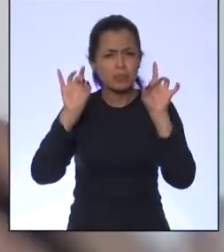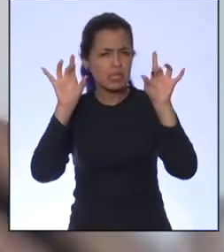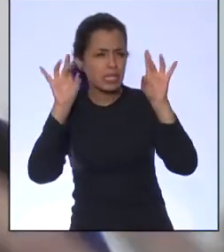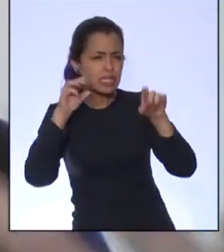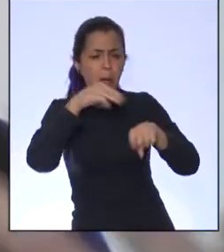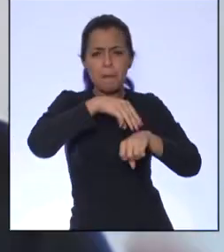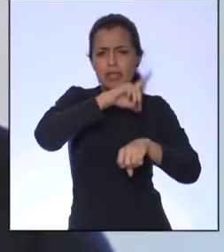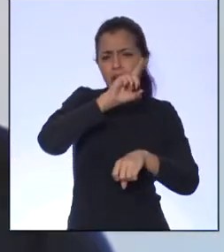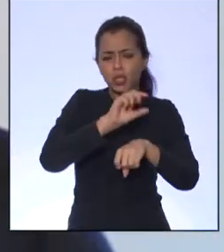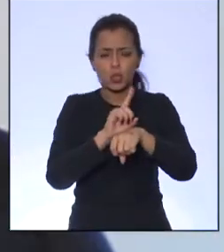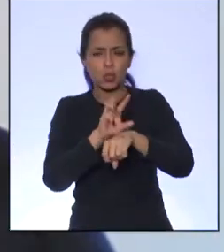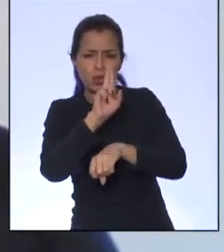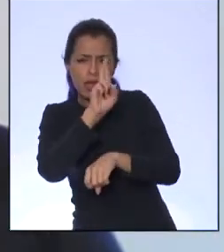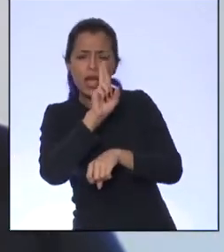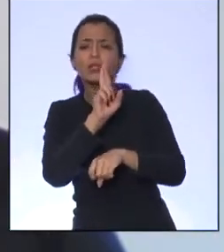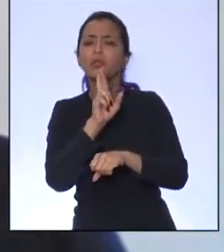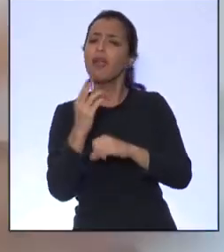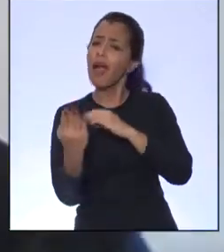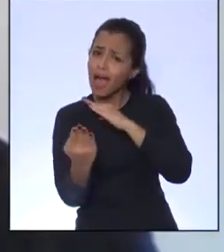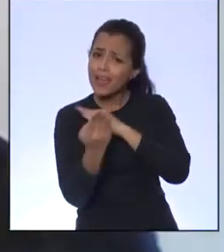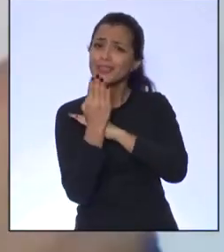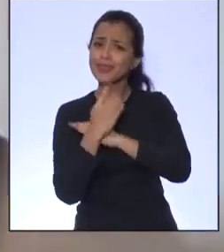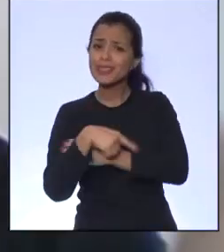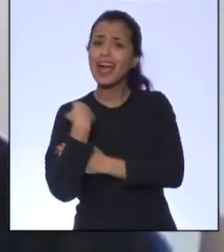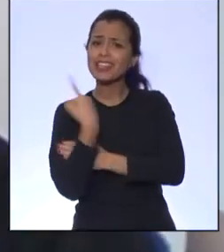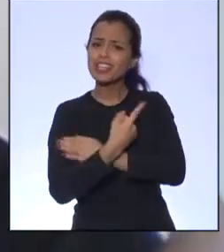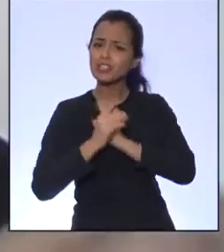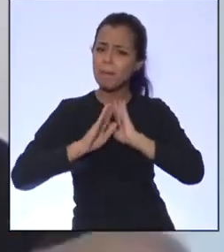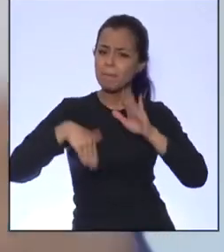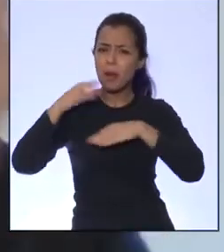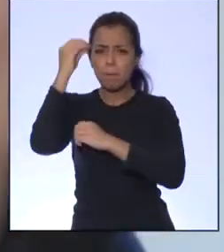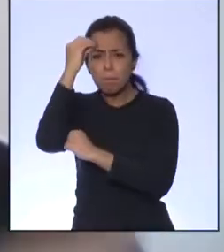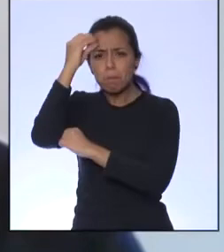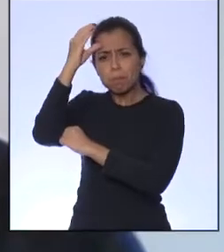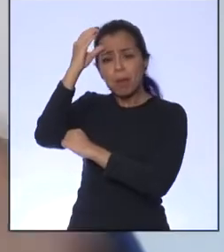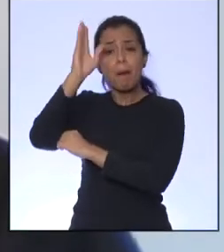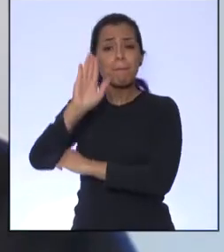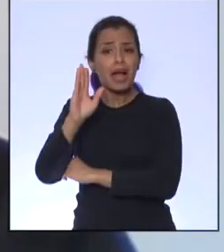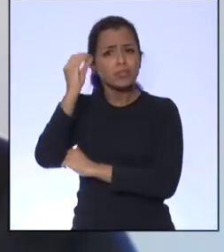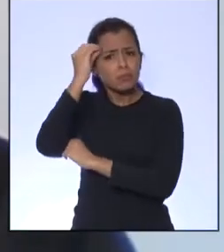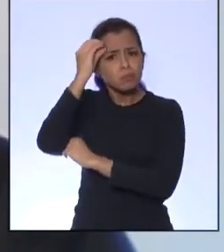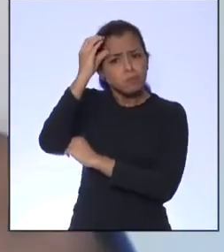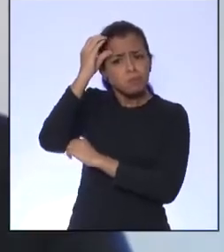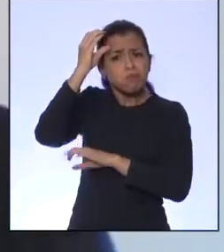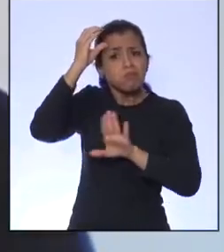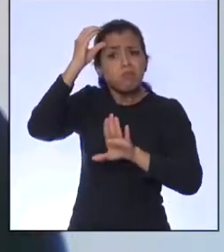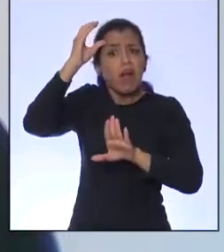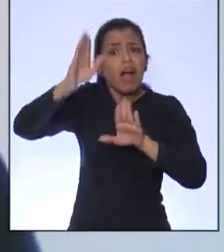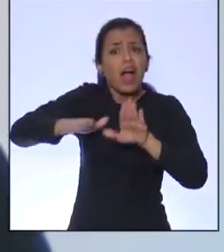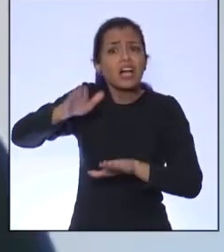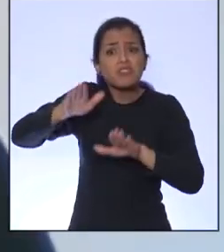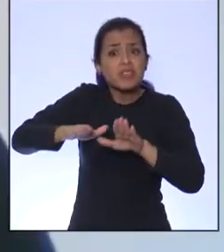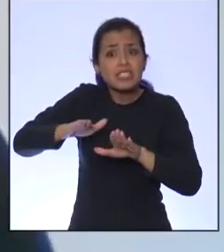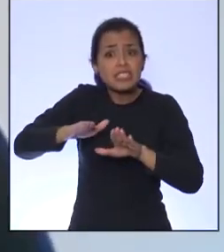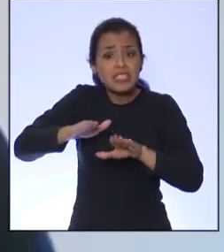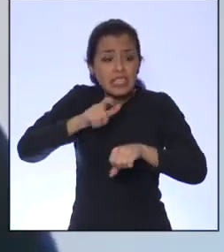maneira, a desenvolver um conjunto de conhecimentos, mas são conhecimentos que normalmente não